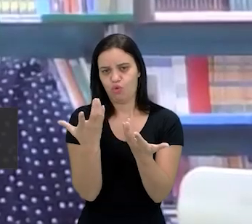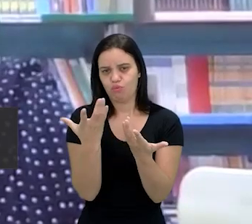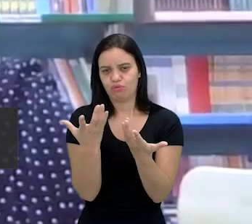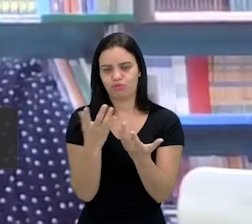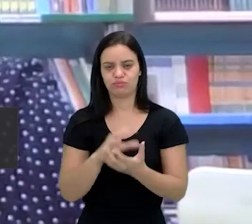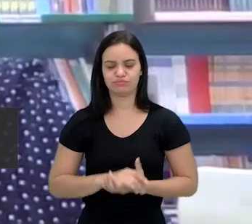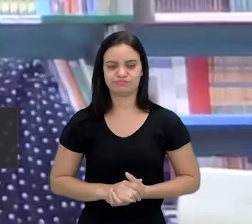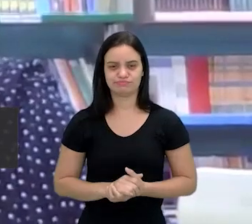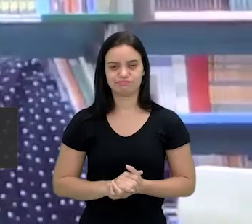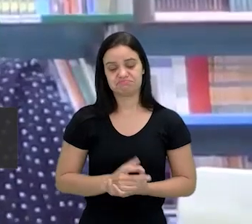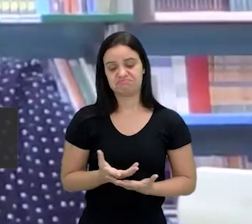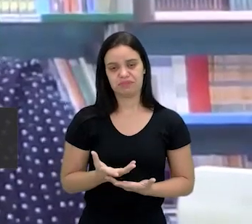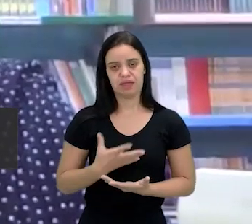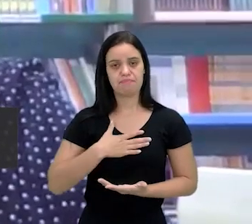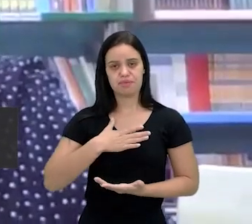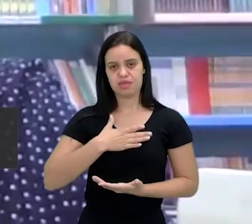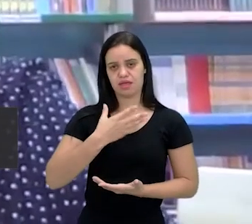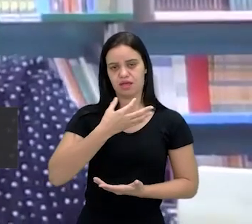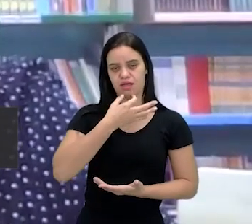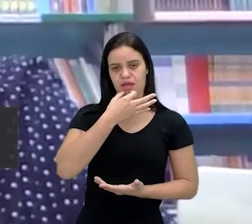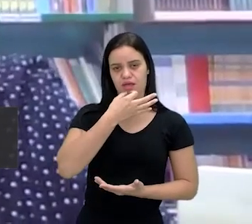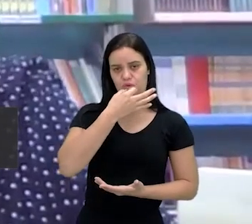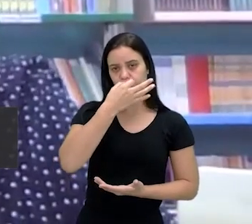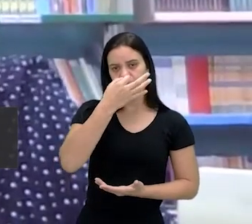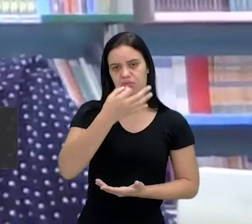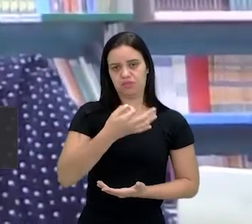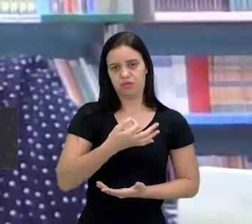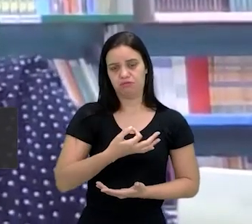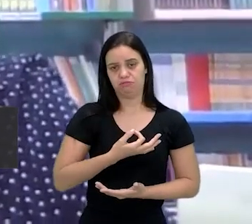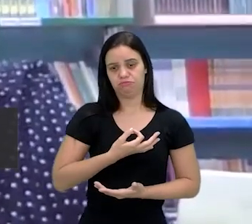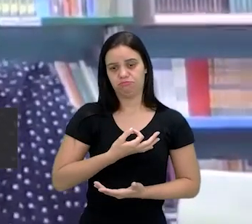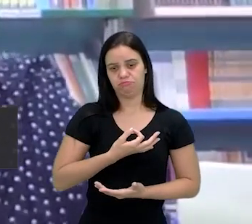compra. Isso aí é a minha